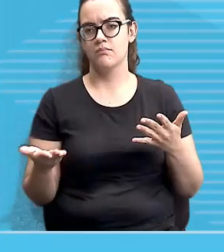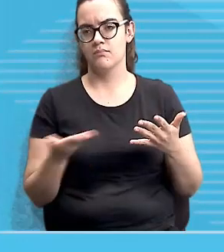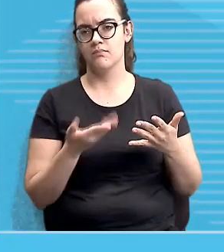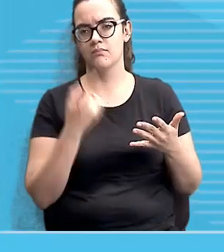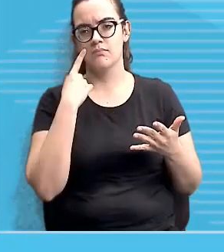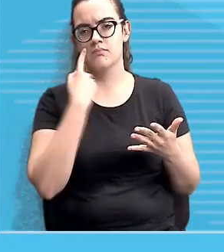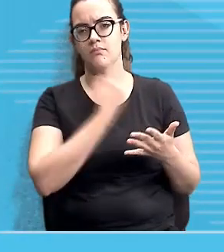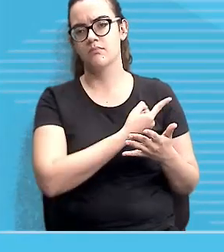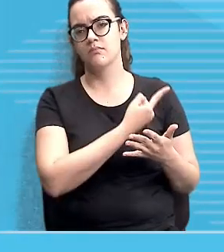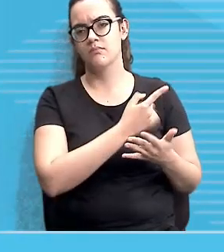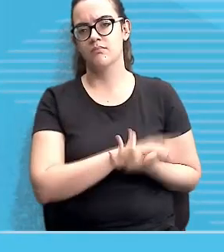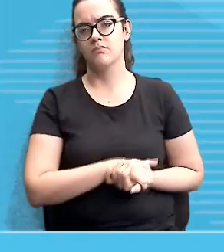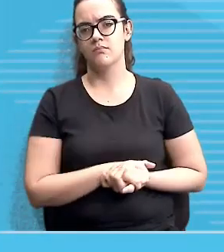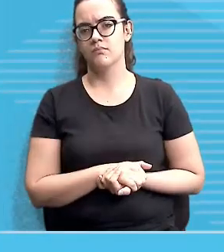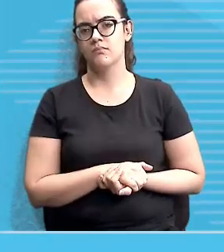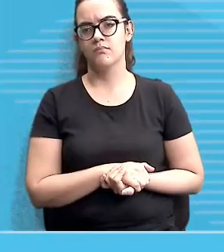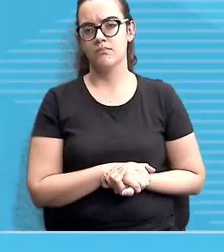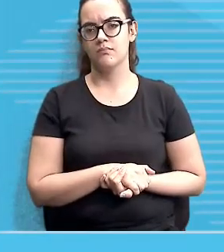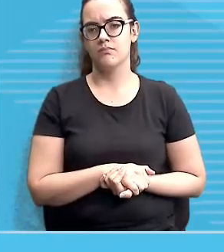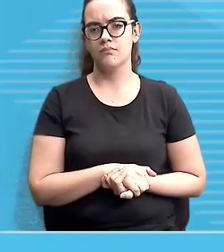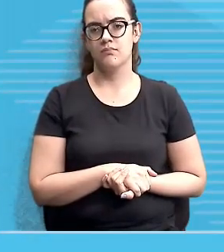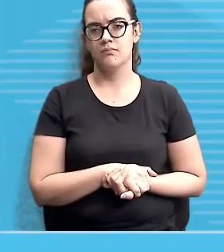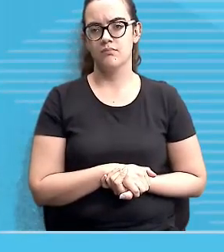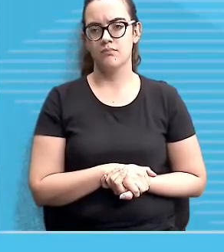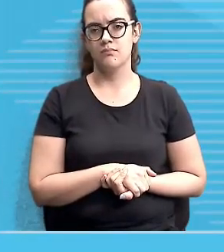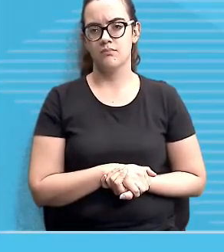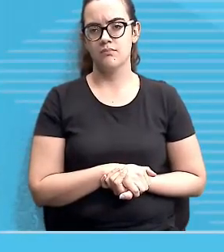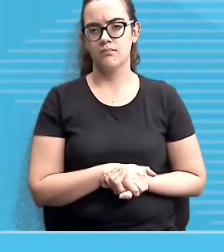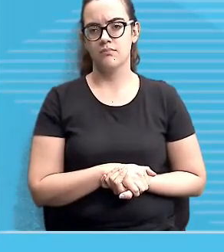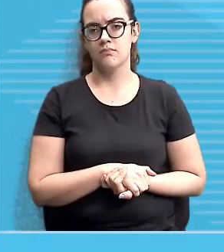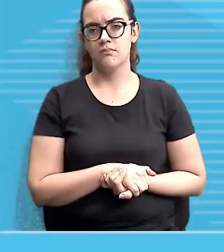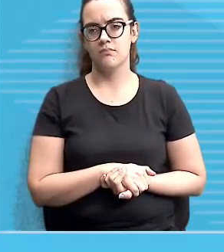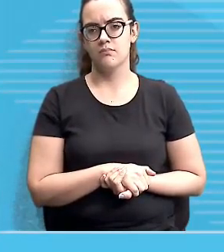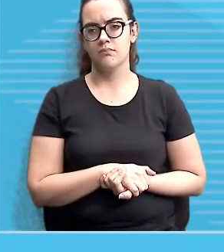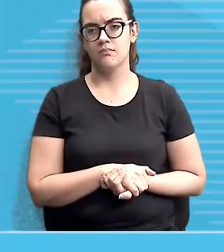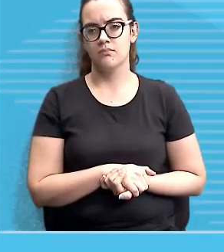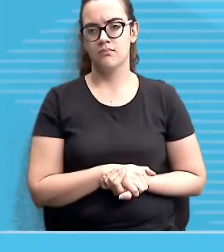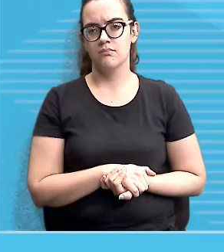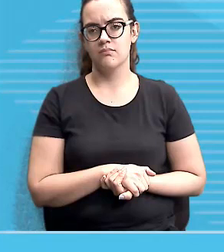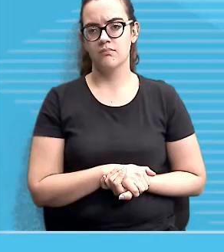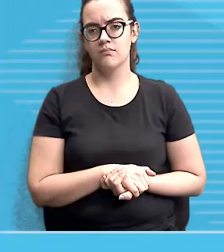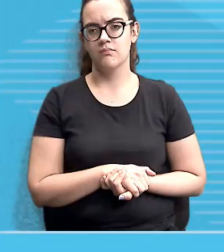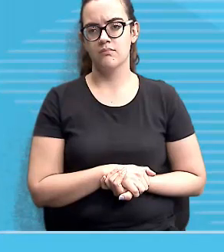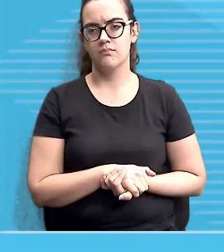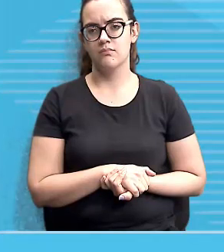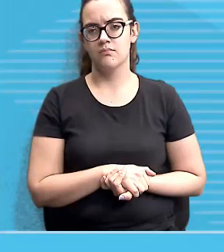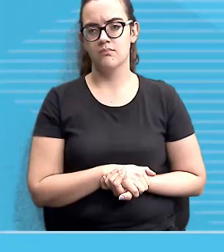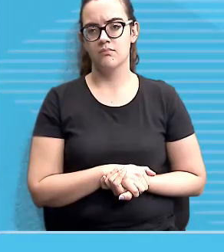a caloria o graus Celsius a menor né